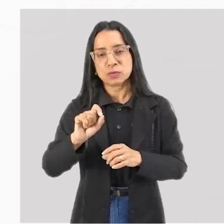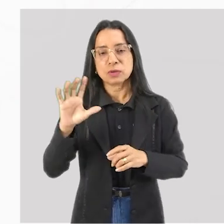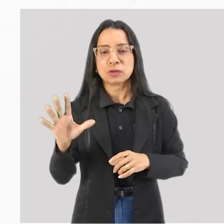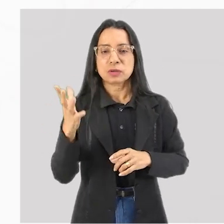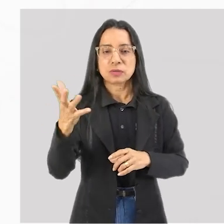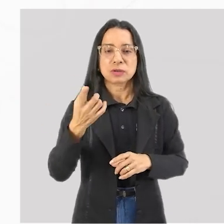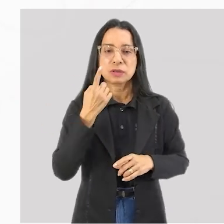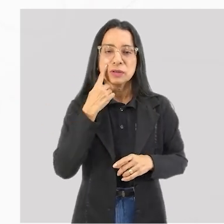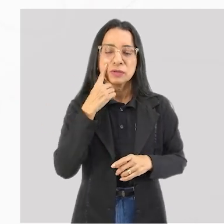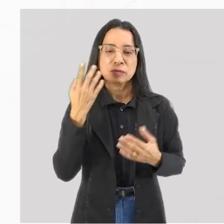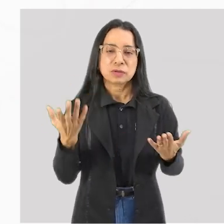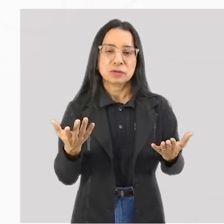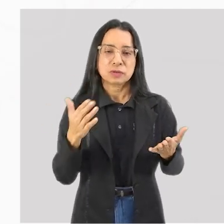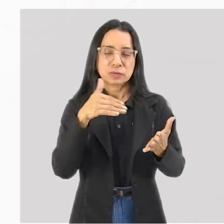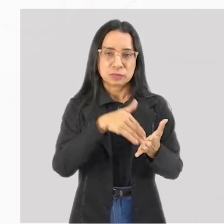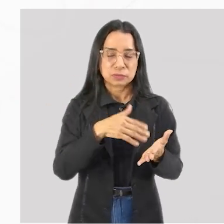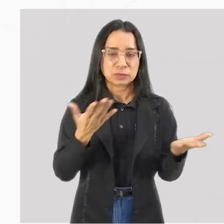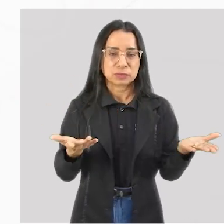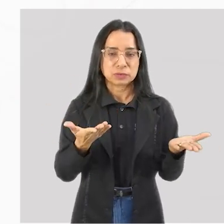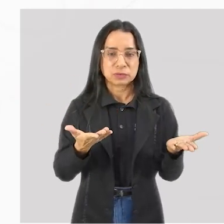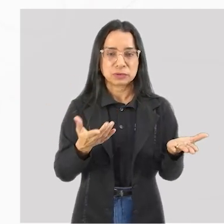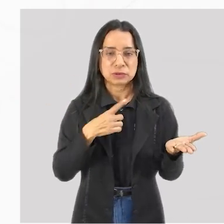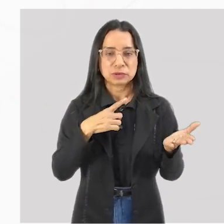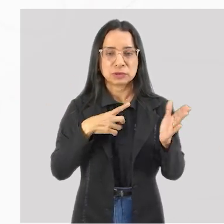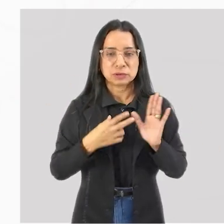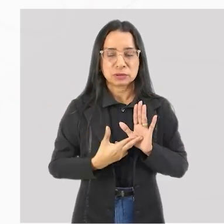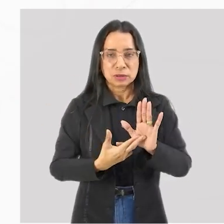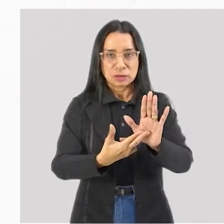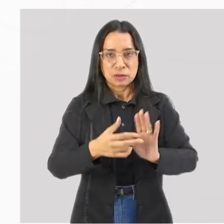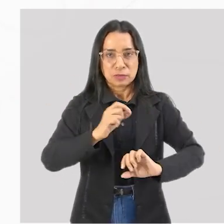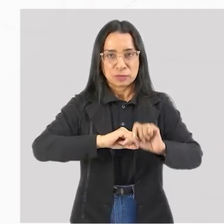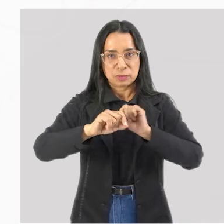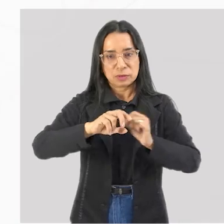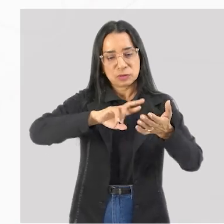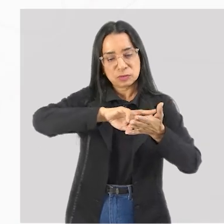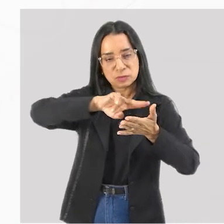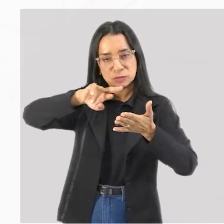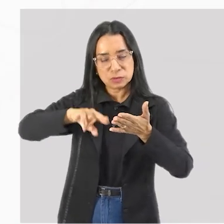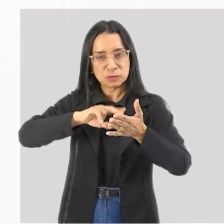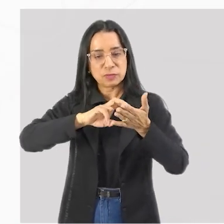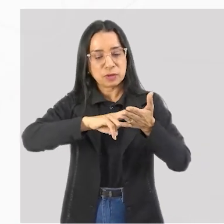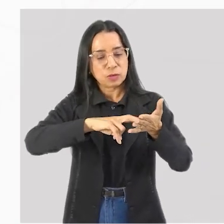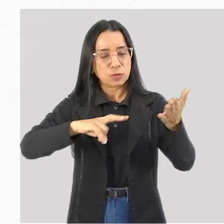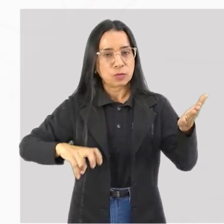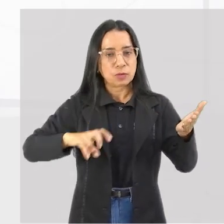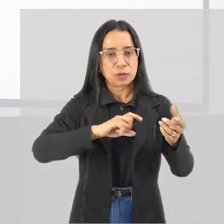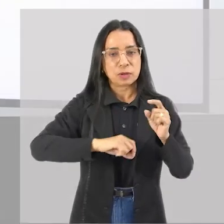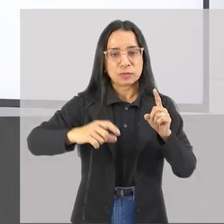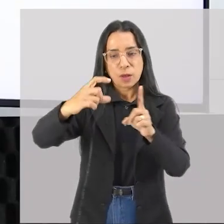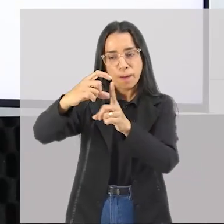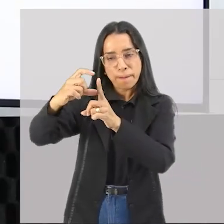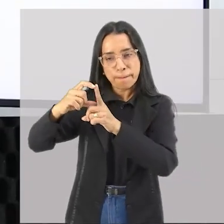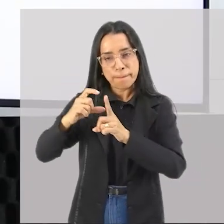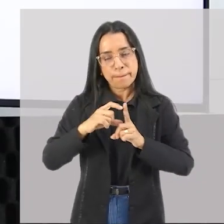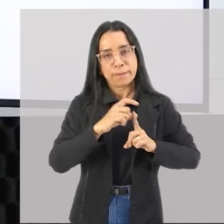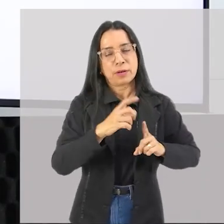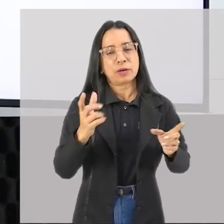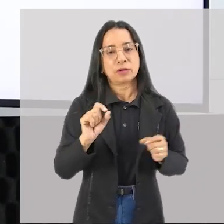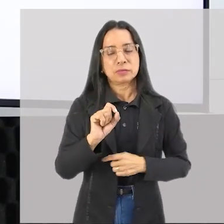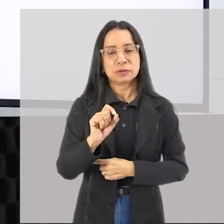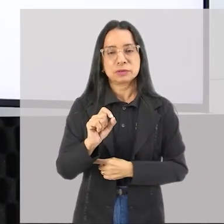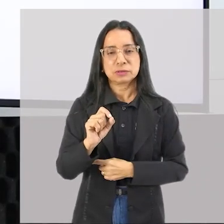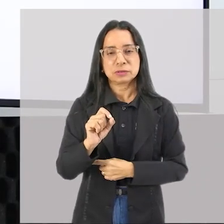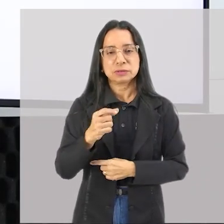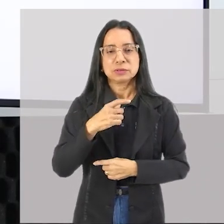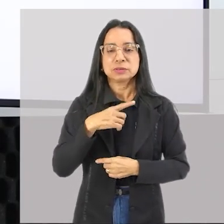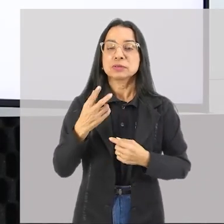que vocês viram até agora? A gente tem essas representações de vários vocábulos, né, de várias palavras ou várias expressões,